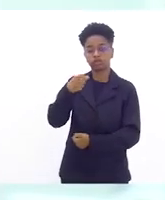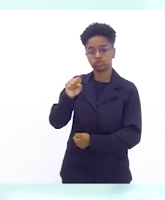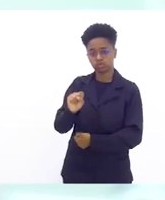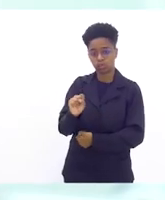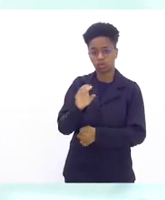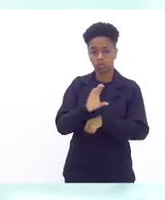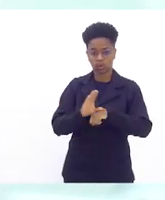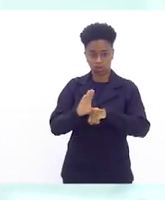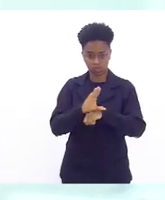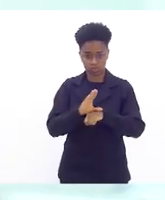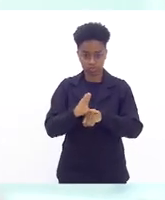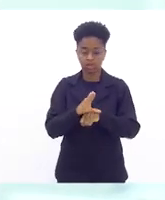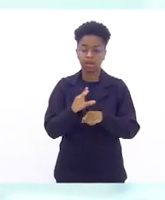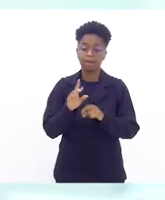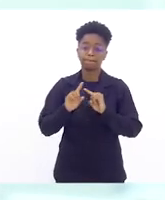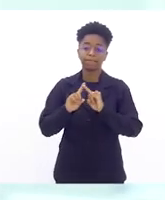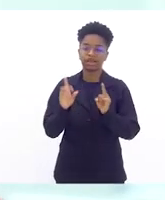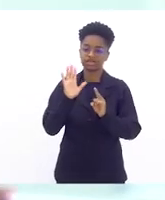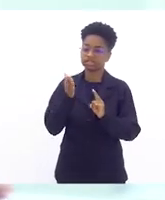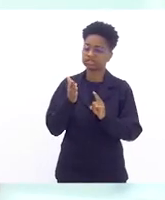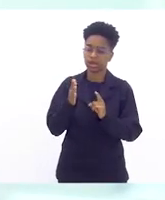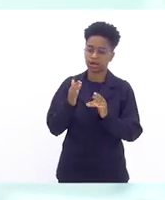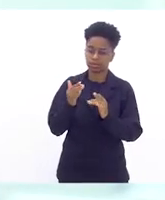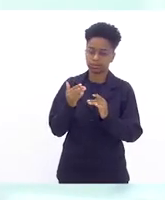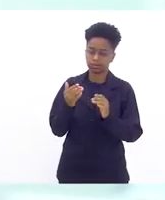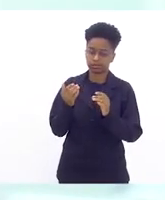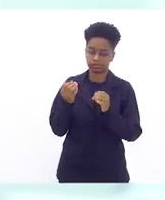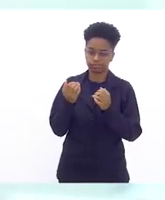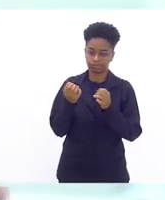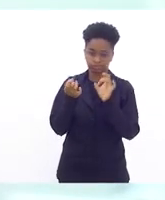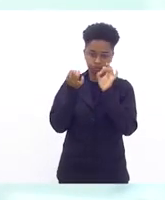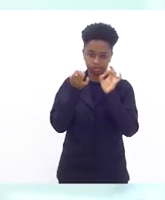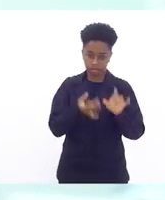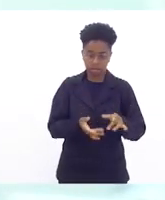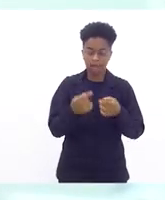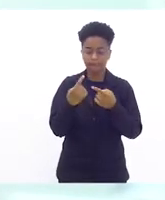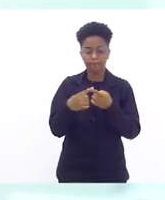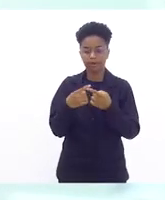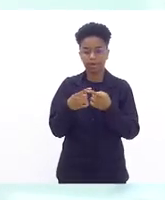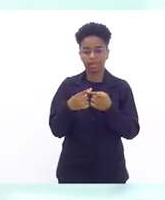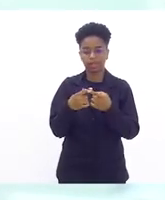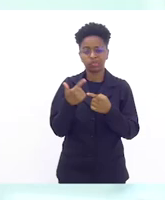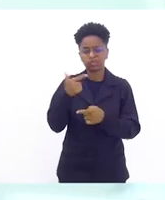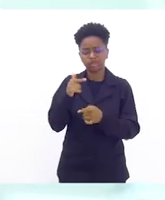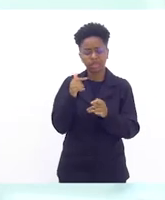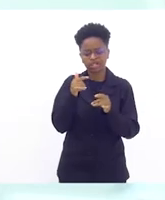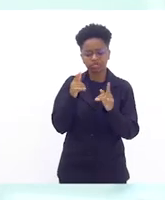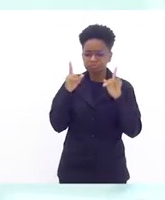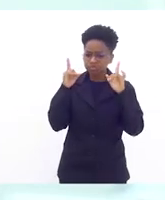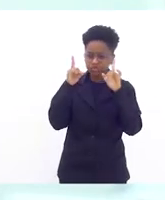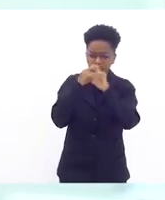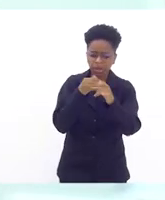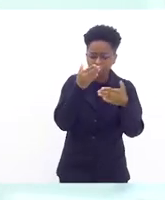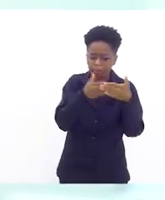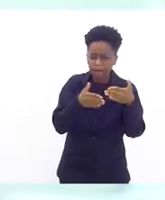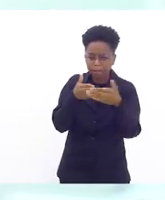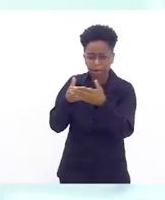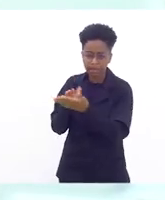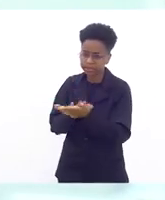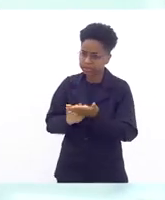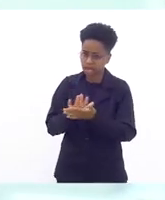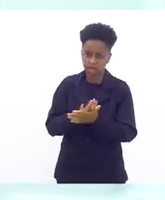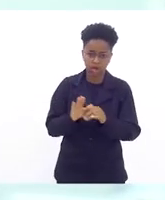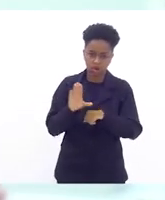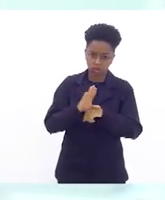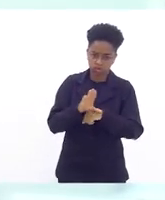questionamento já foi superado a não há nenhuma dificuldade condicional ou jurídica